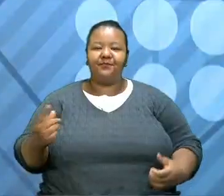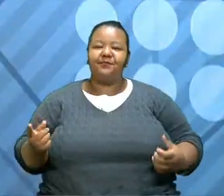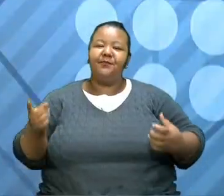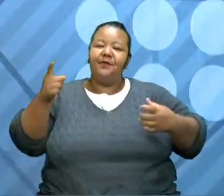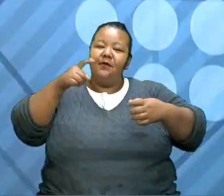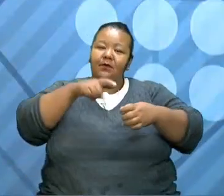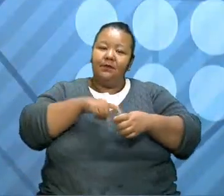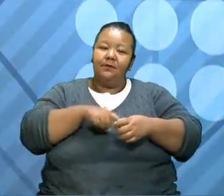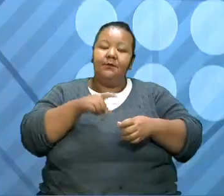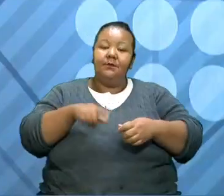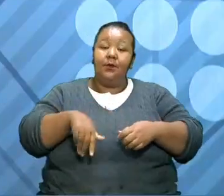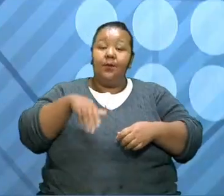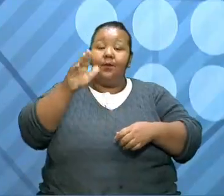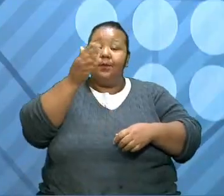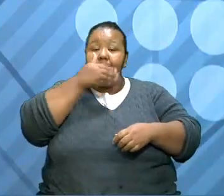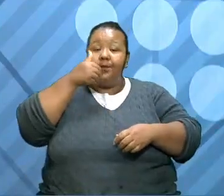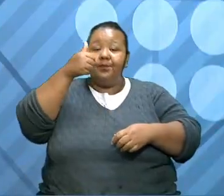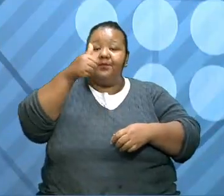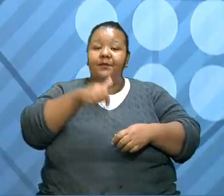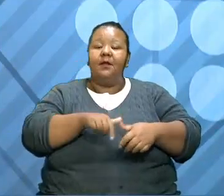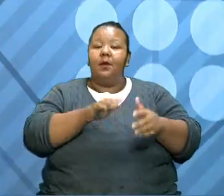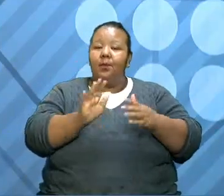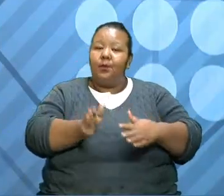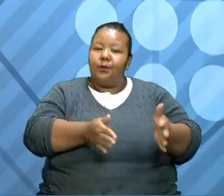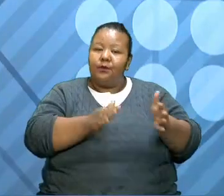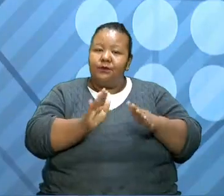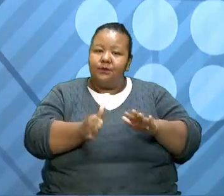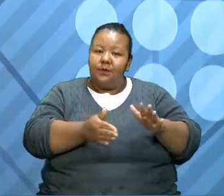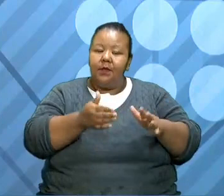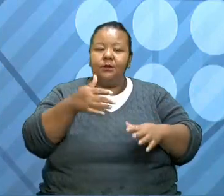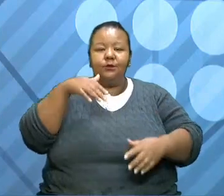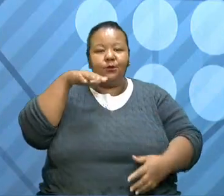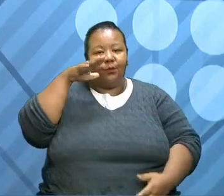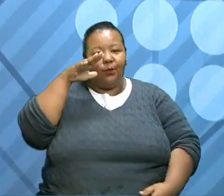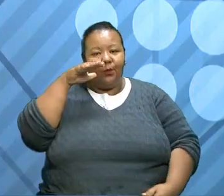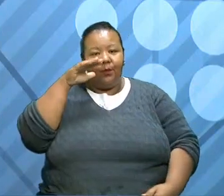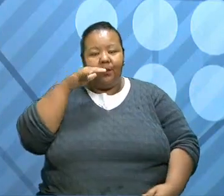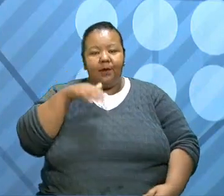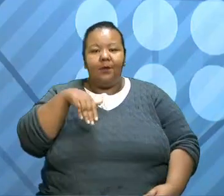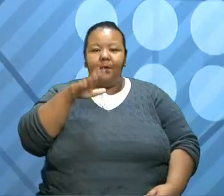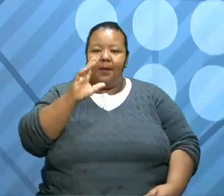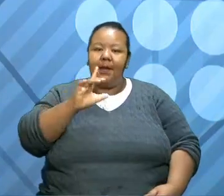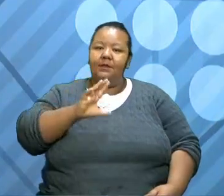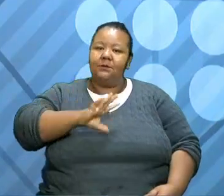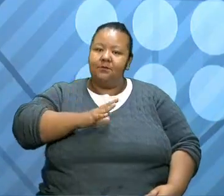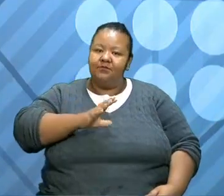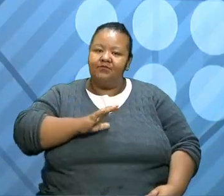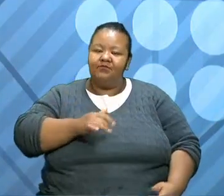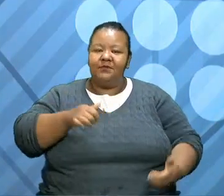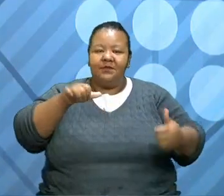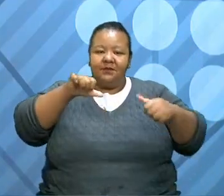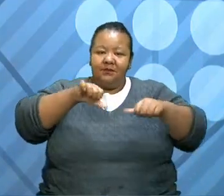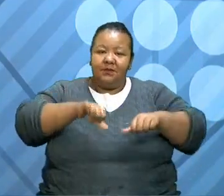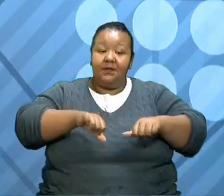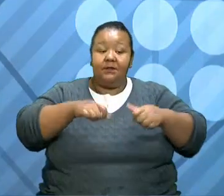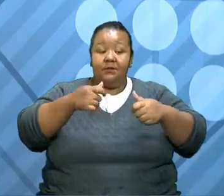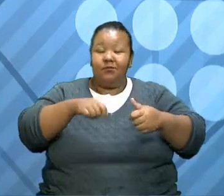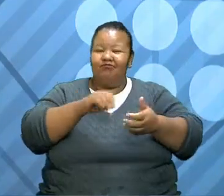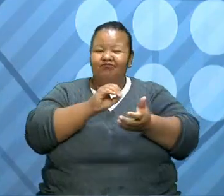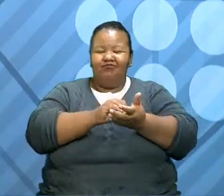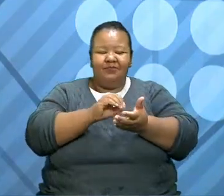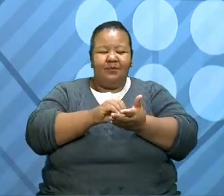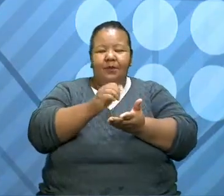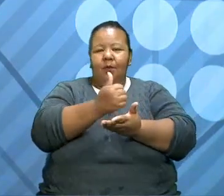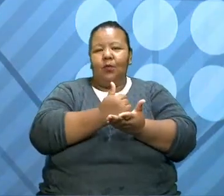Voltamos, então, fala, a maior vantagem é a produtividade e o colaborador mais motivado. Desvantagem, controle, falho